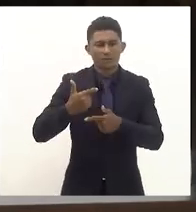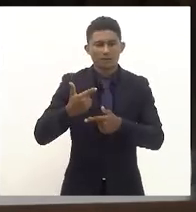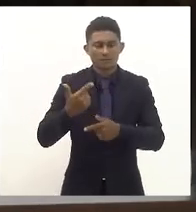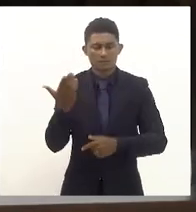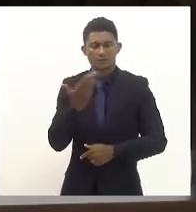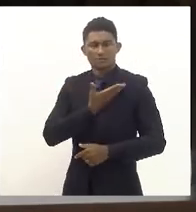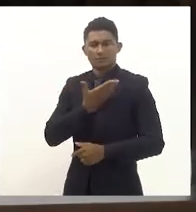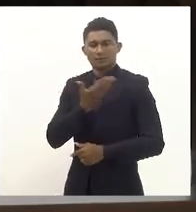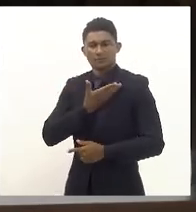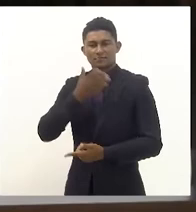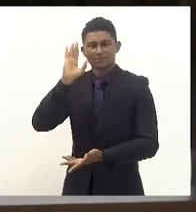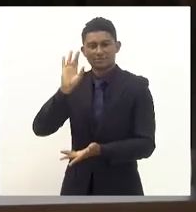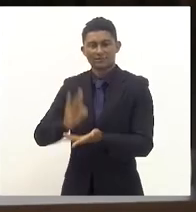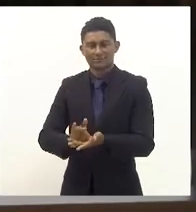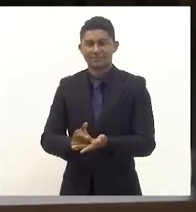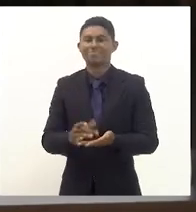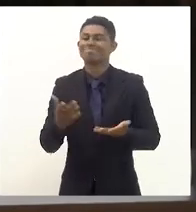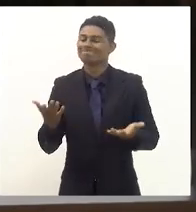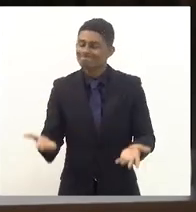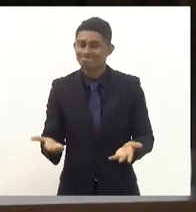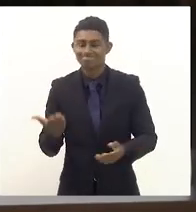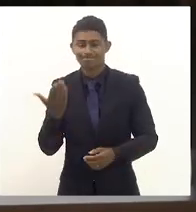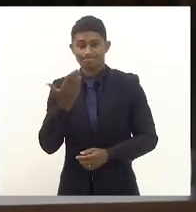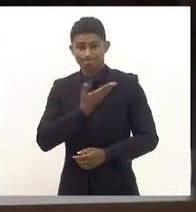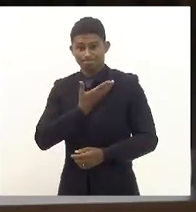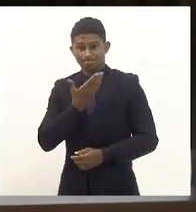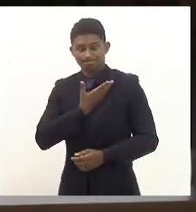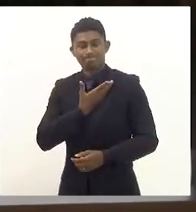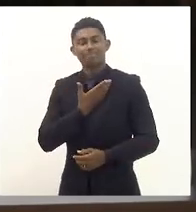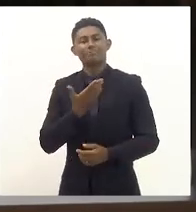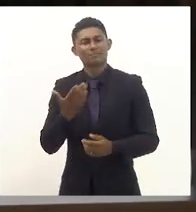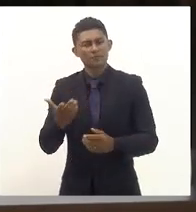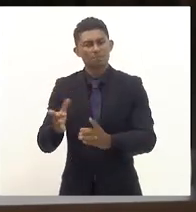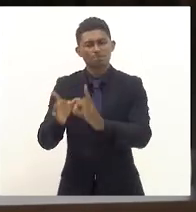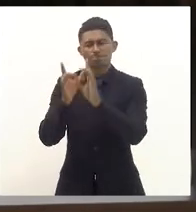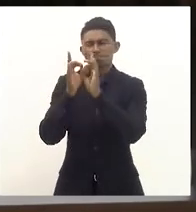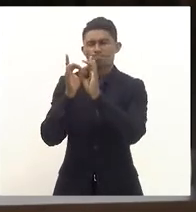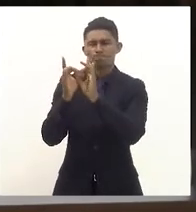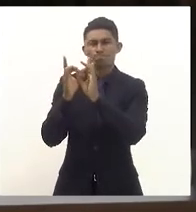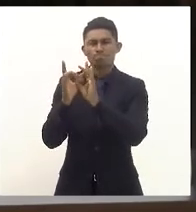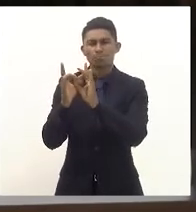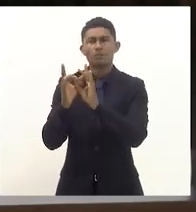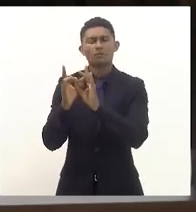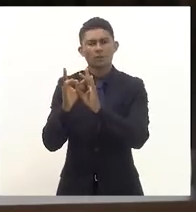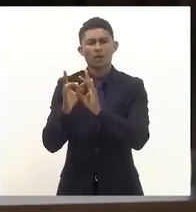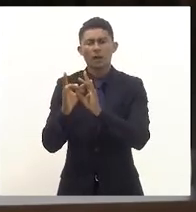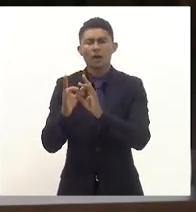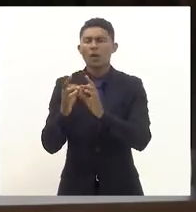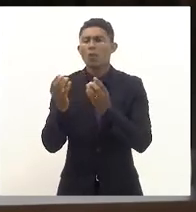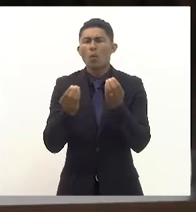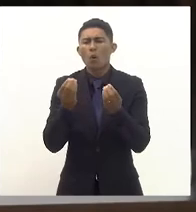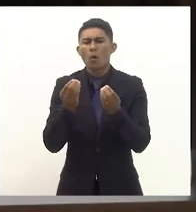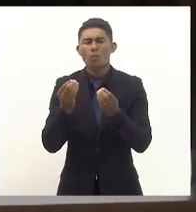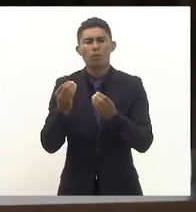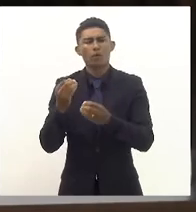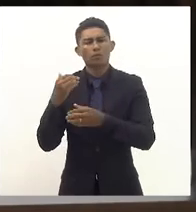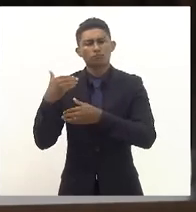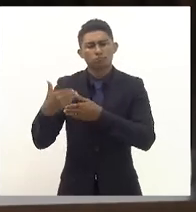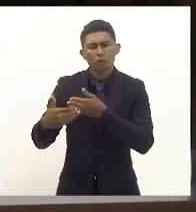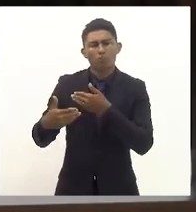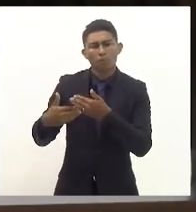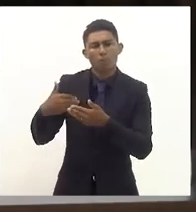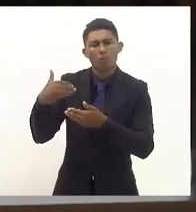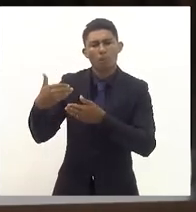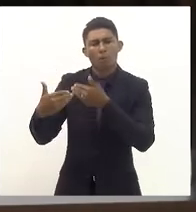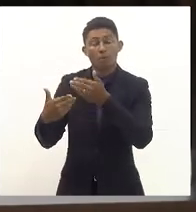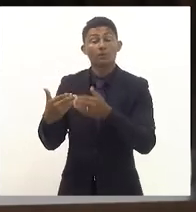é uma amizade que foi sendo desenvolvida gradualmente eu